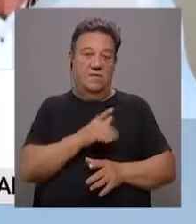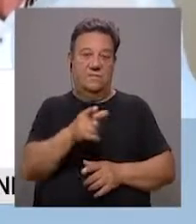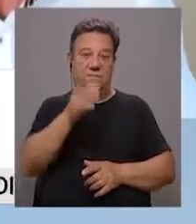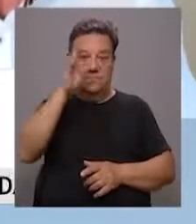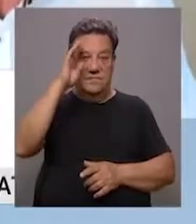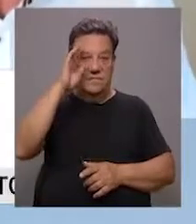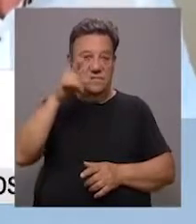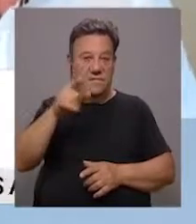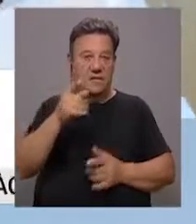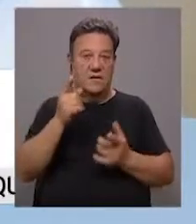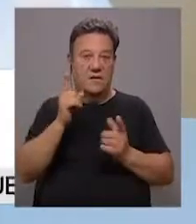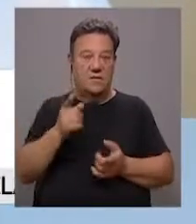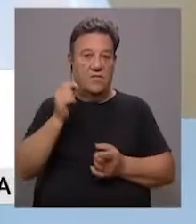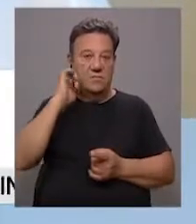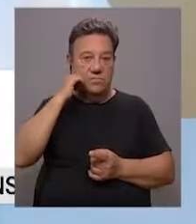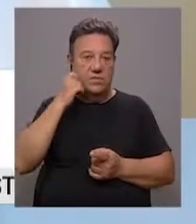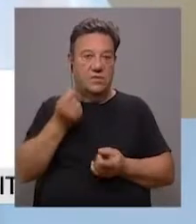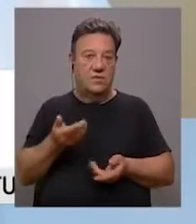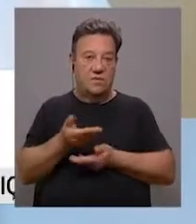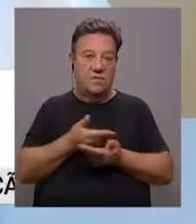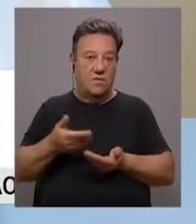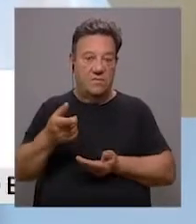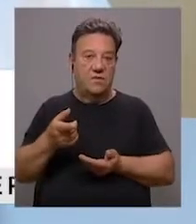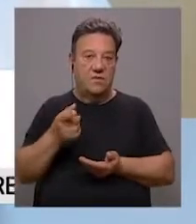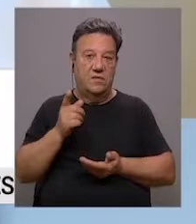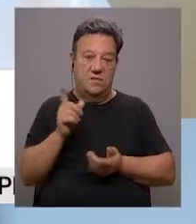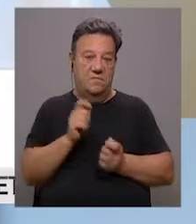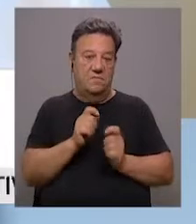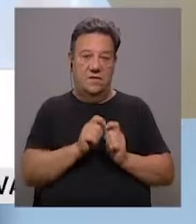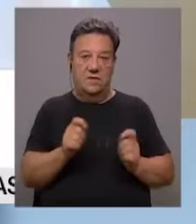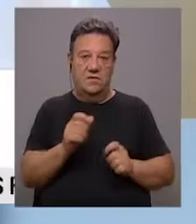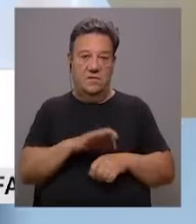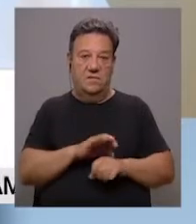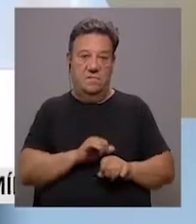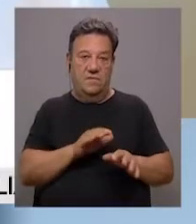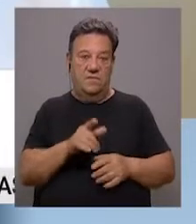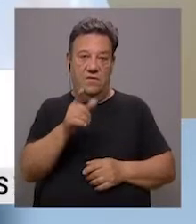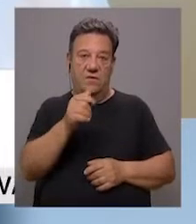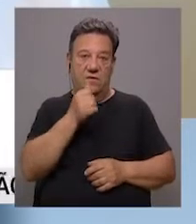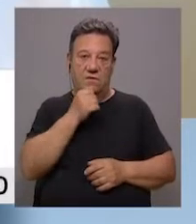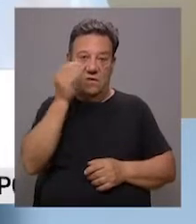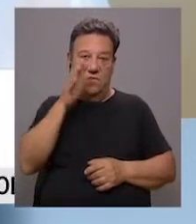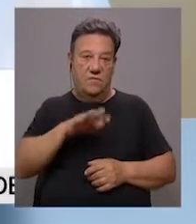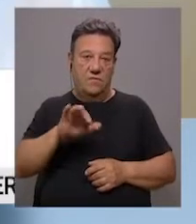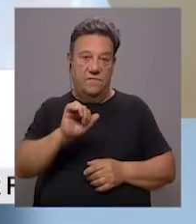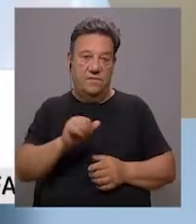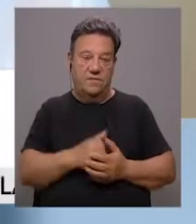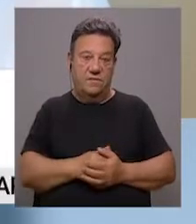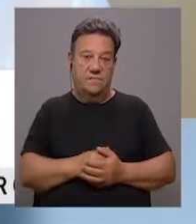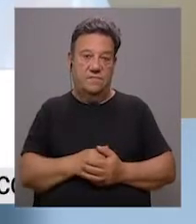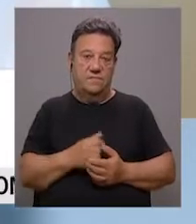noção dos prejuízos económicos destes meses da pandemia que sofreu o concelho?